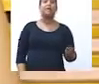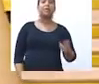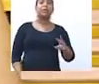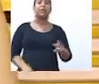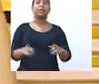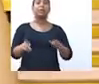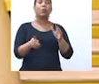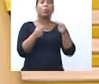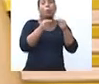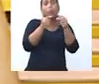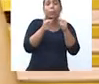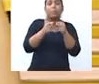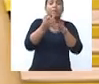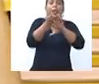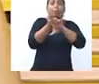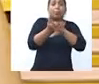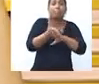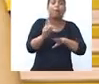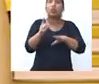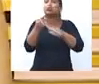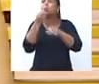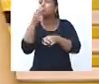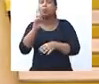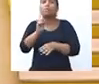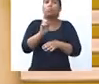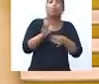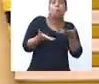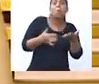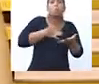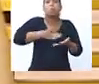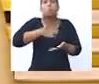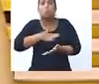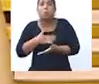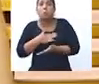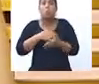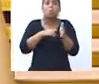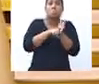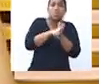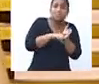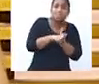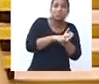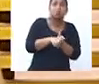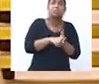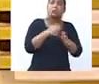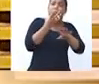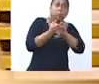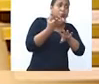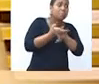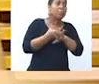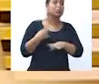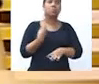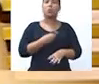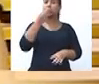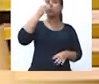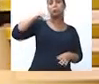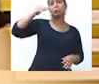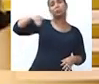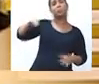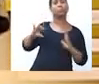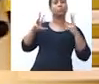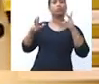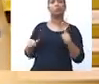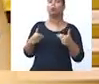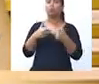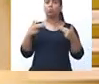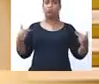para a matemática, ou não vão se dar bem, ou não gostam das ciências exatas, e a gente vai desprezando todos